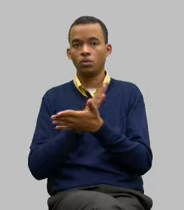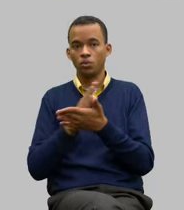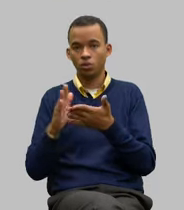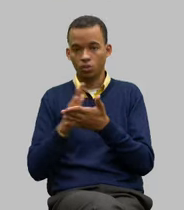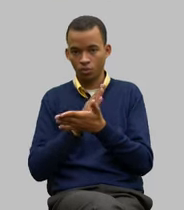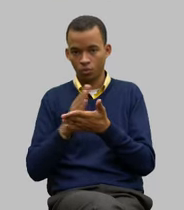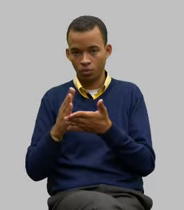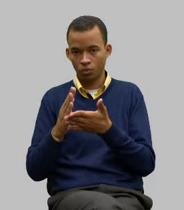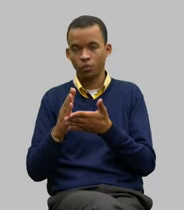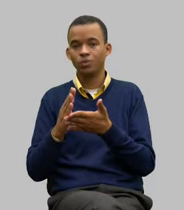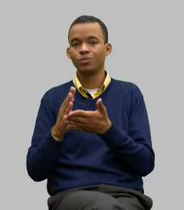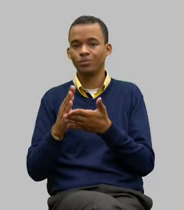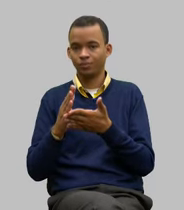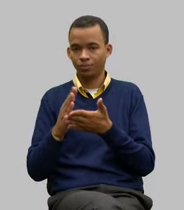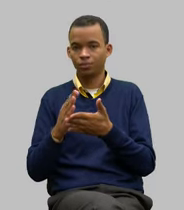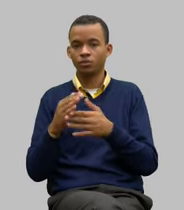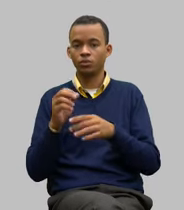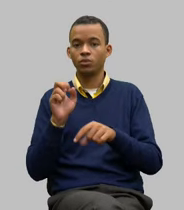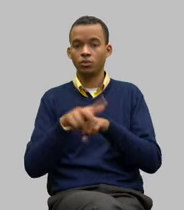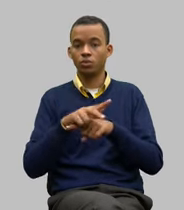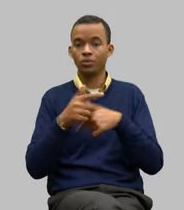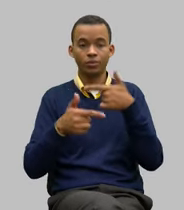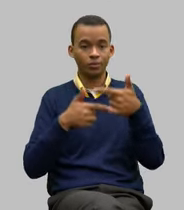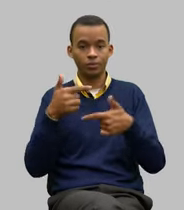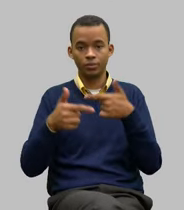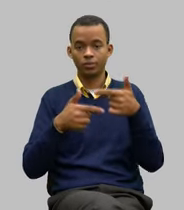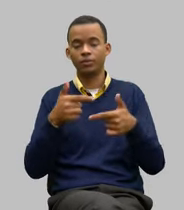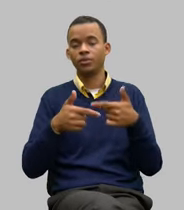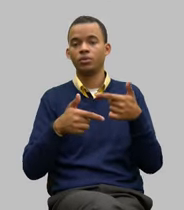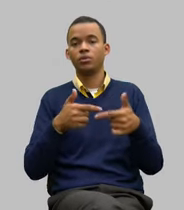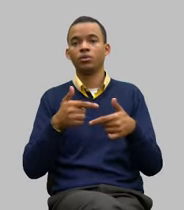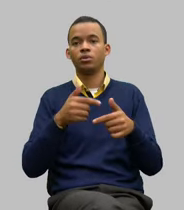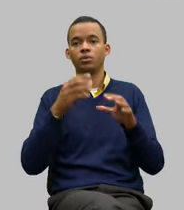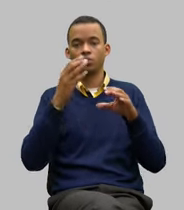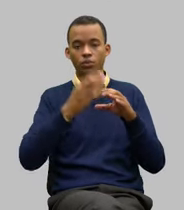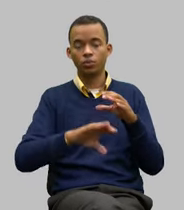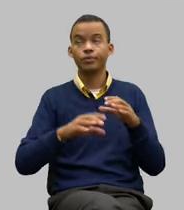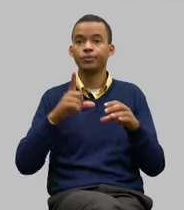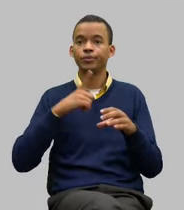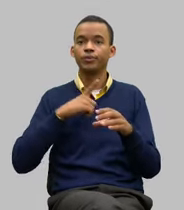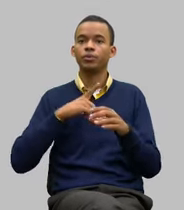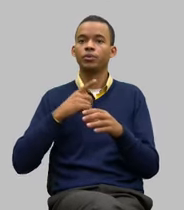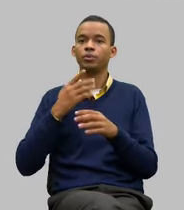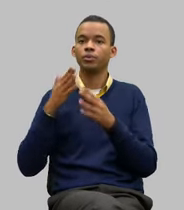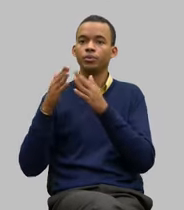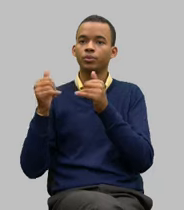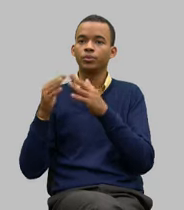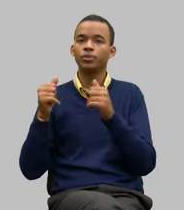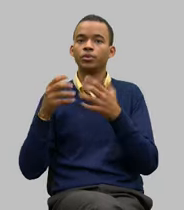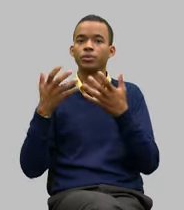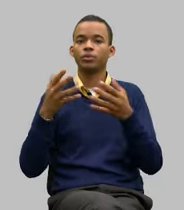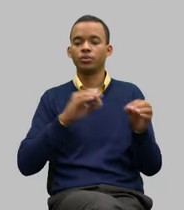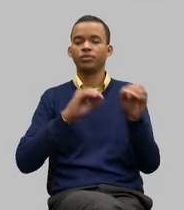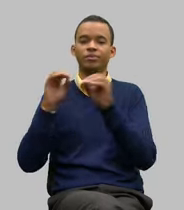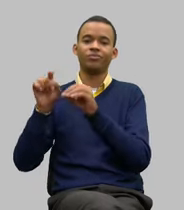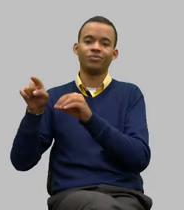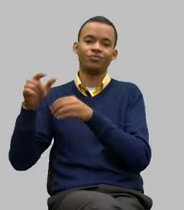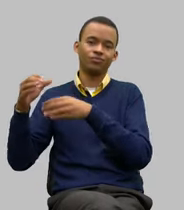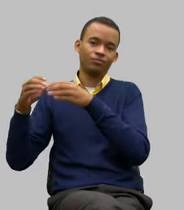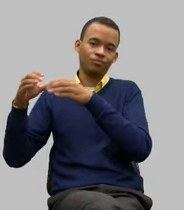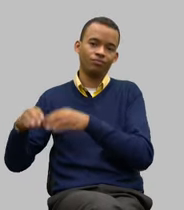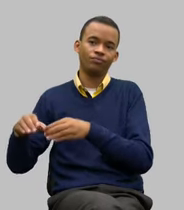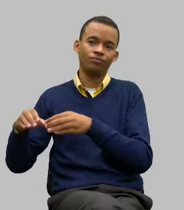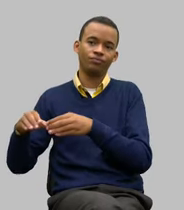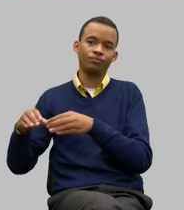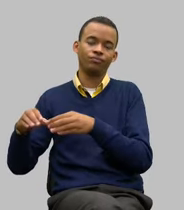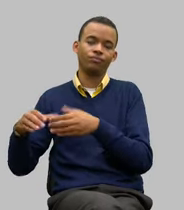inclusive para trabalhar na cidade administrativa Então nem conheceu o sistema prisional e já tá querendo ser Servidor da cidade administrativa